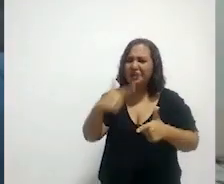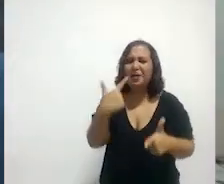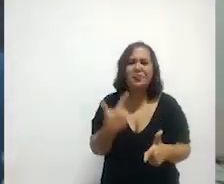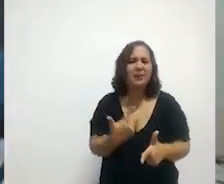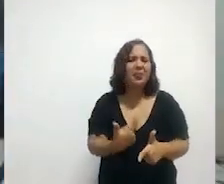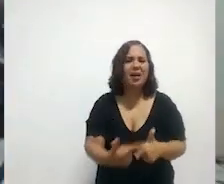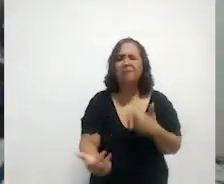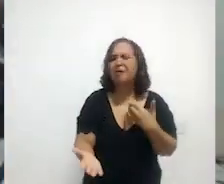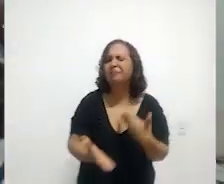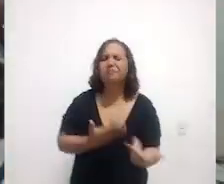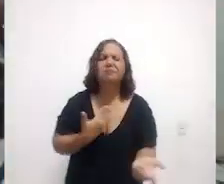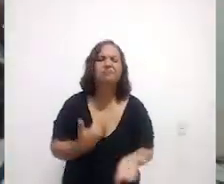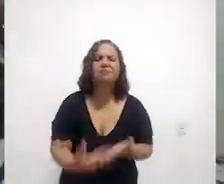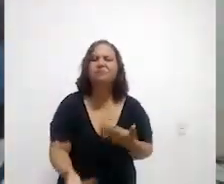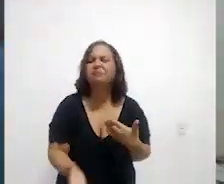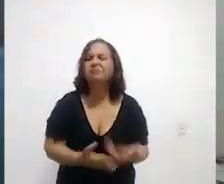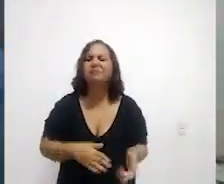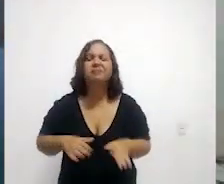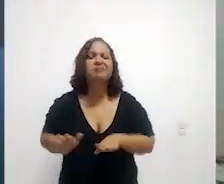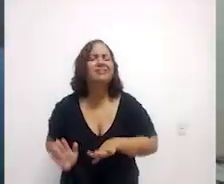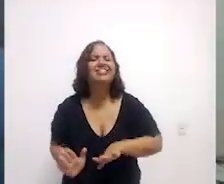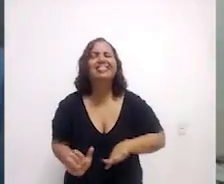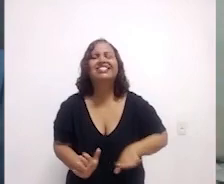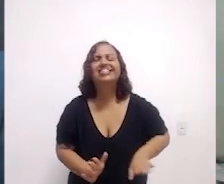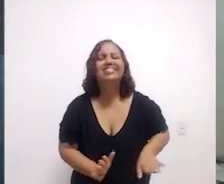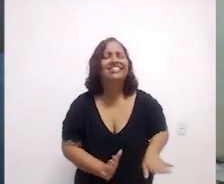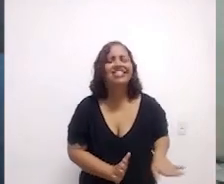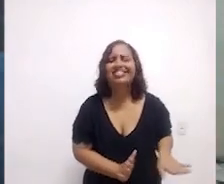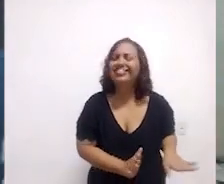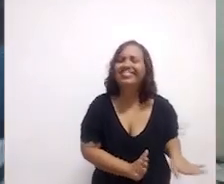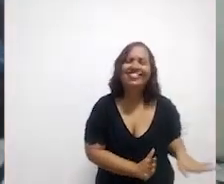não importam as